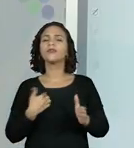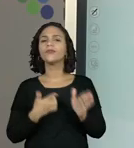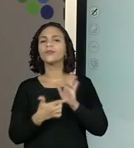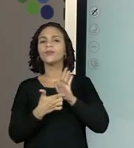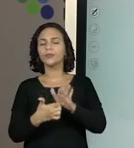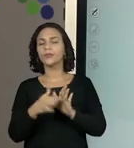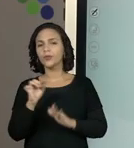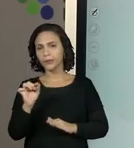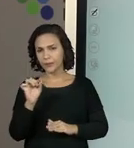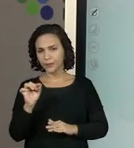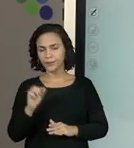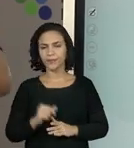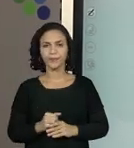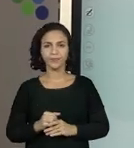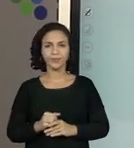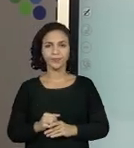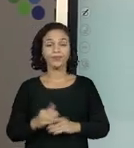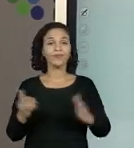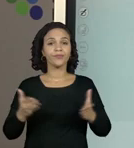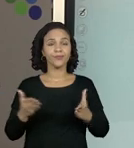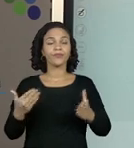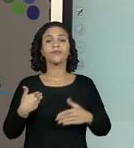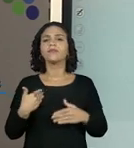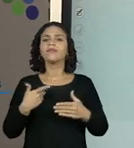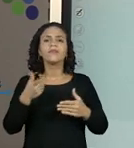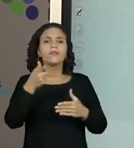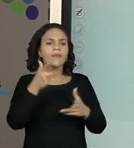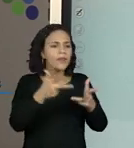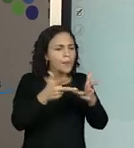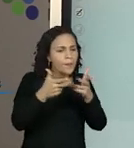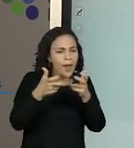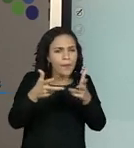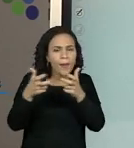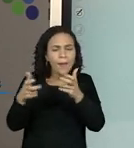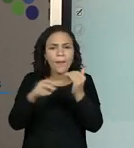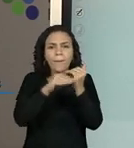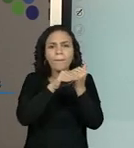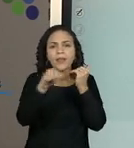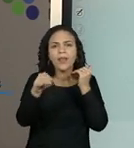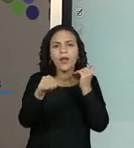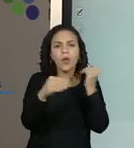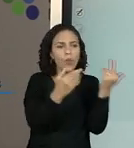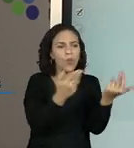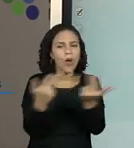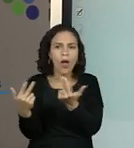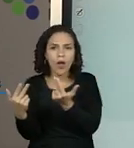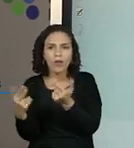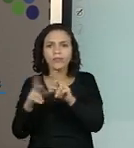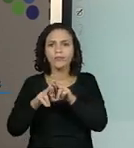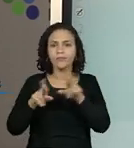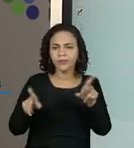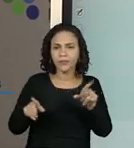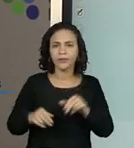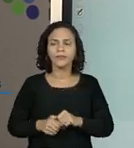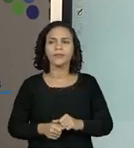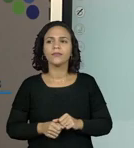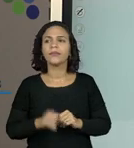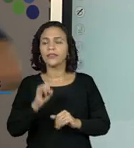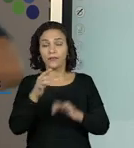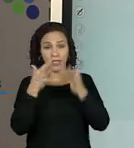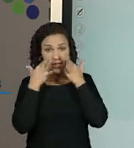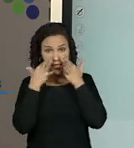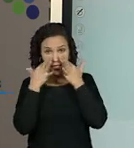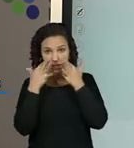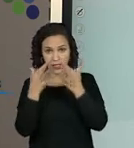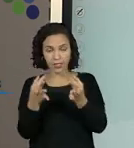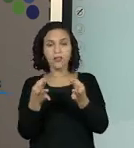agora? Nós vamos falar agora da regularidade. O que quer dizer essa palavra? O que elas têm em comum? Que se vocês fizeram com atenção, tá,